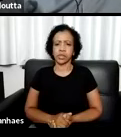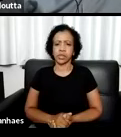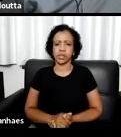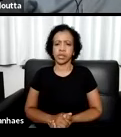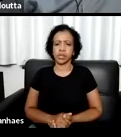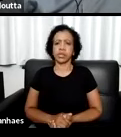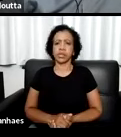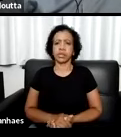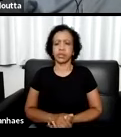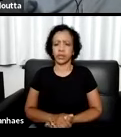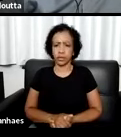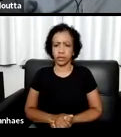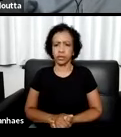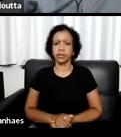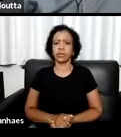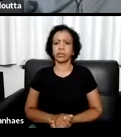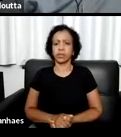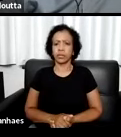Melhorou, Paulo?